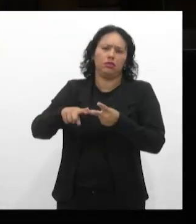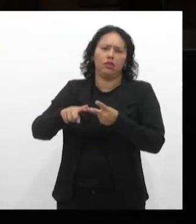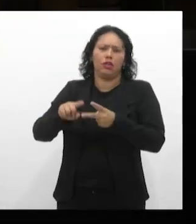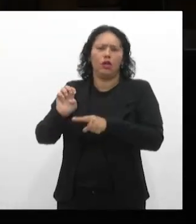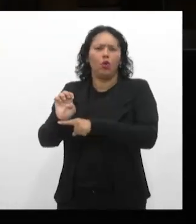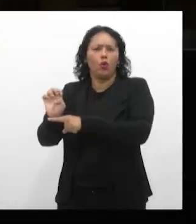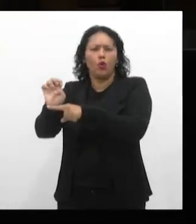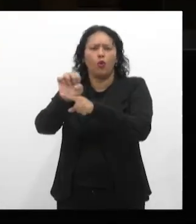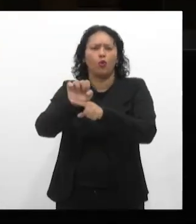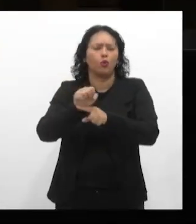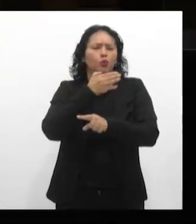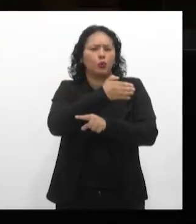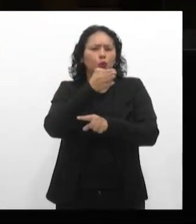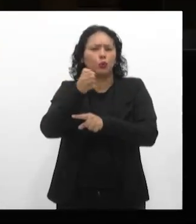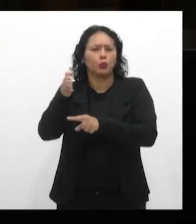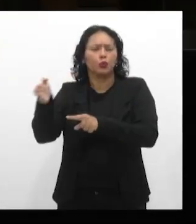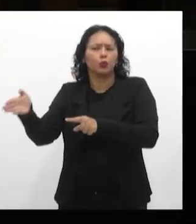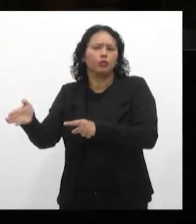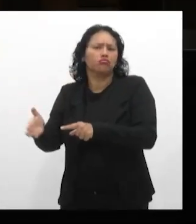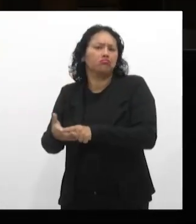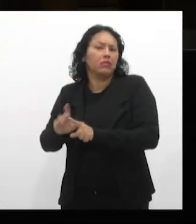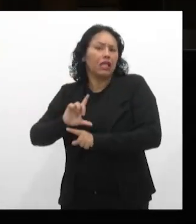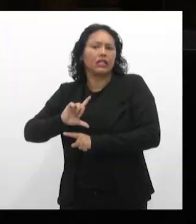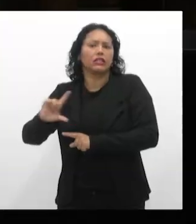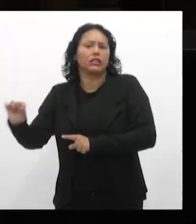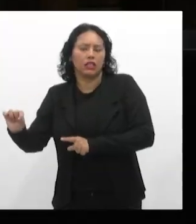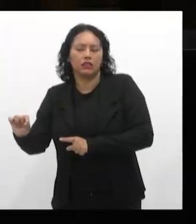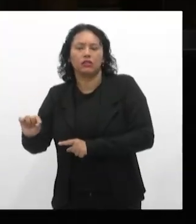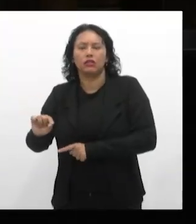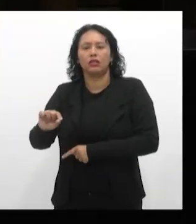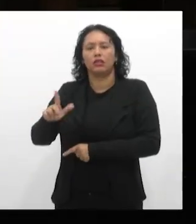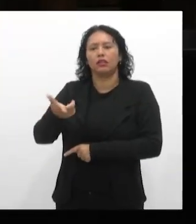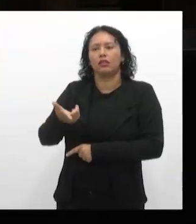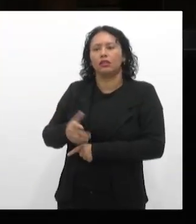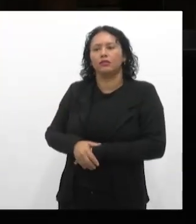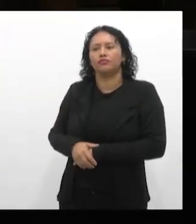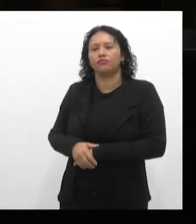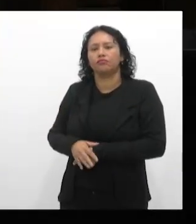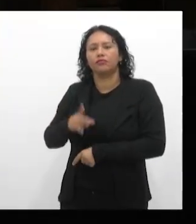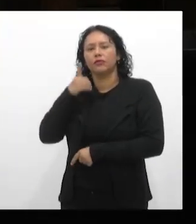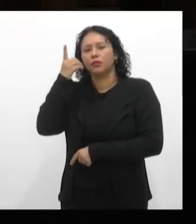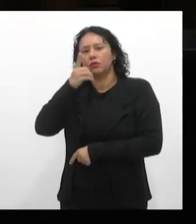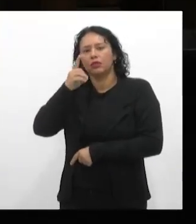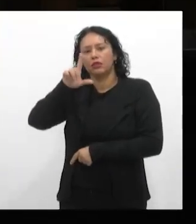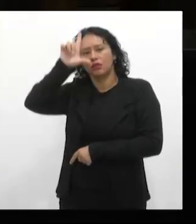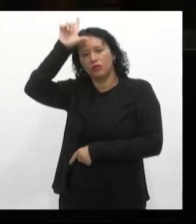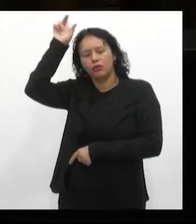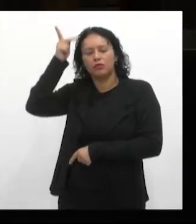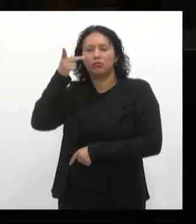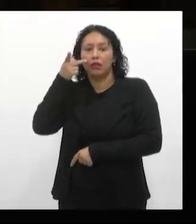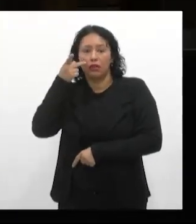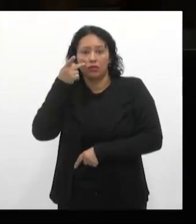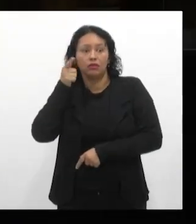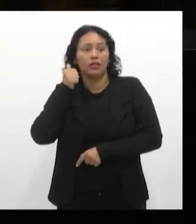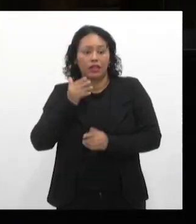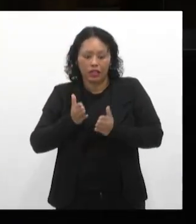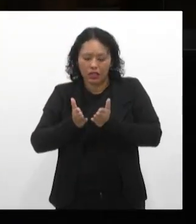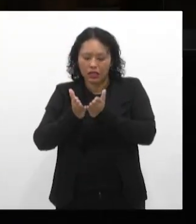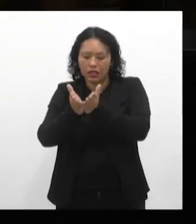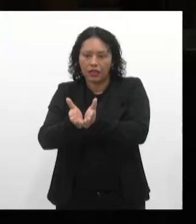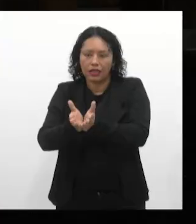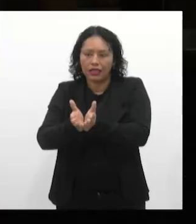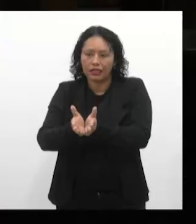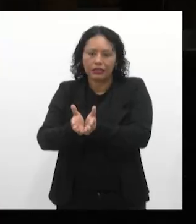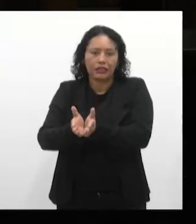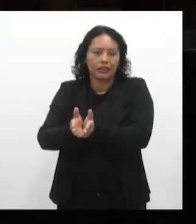estados, elas saem, deputado Luiz Paulo, do porto. E hoje me deparei também